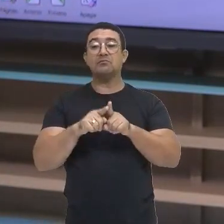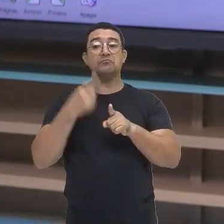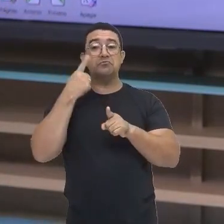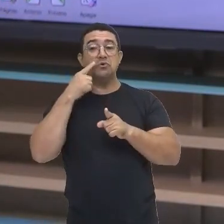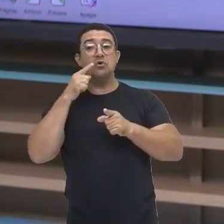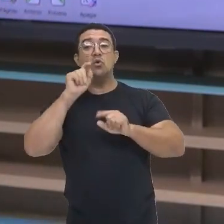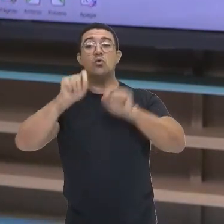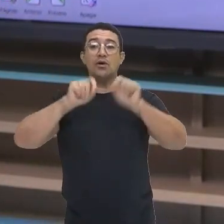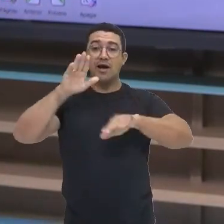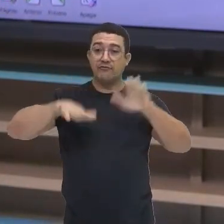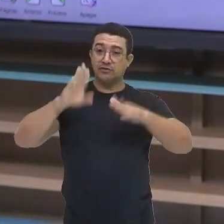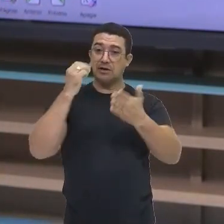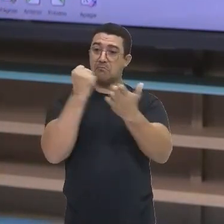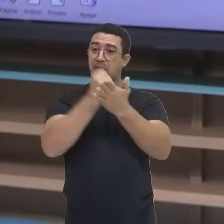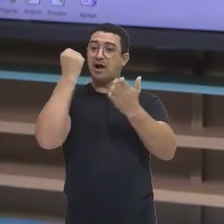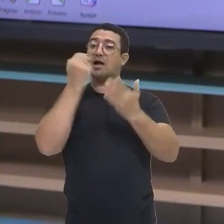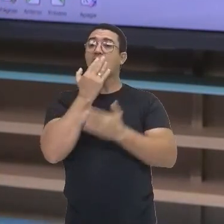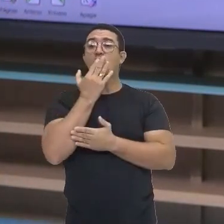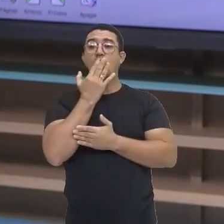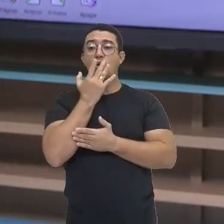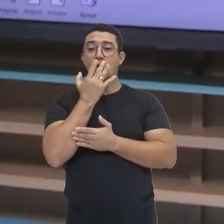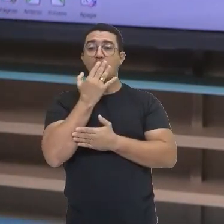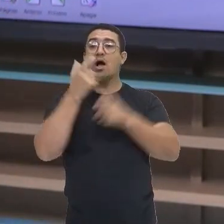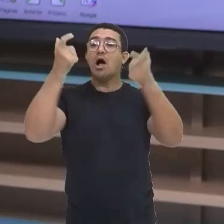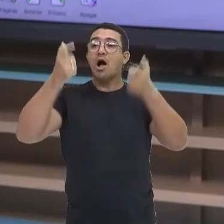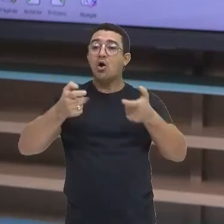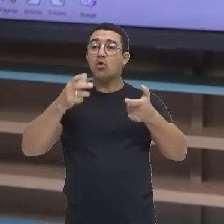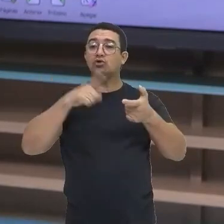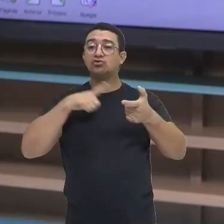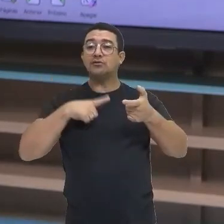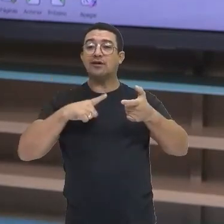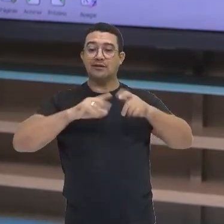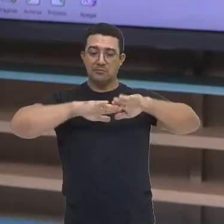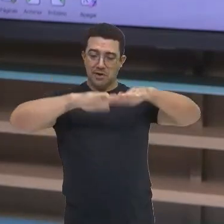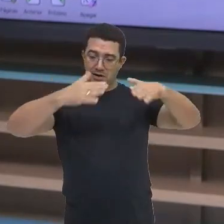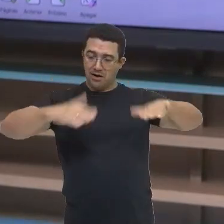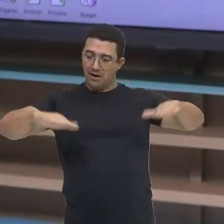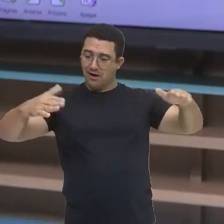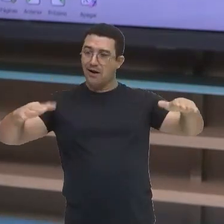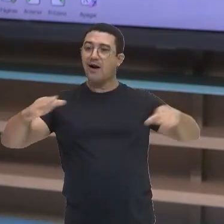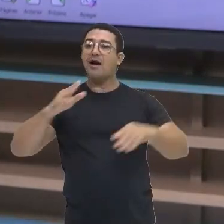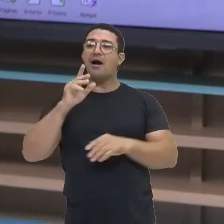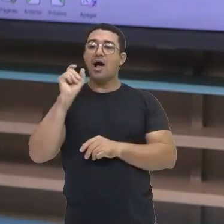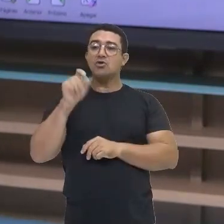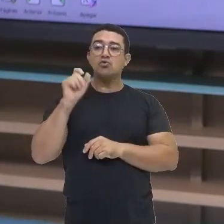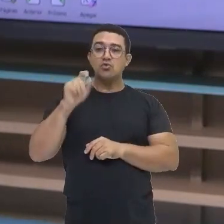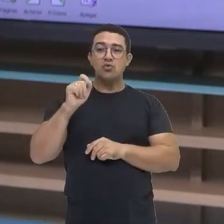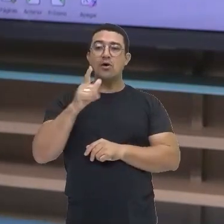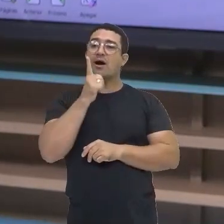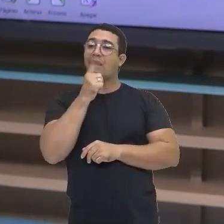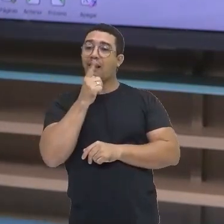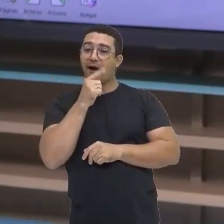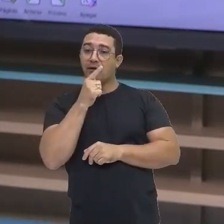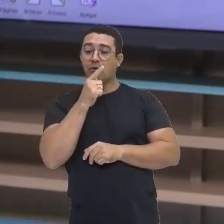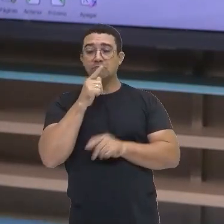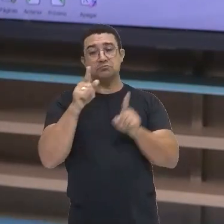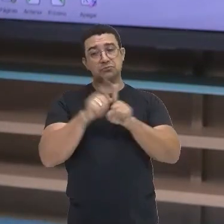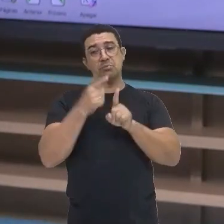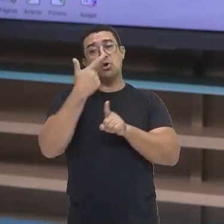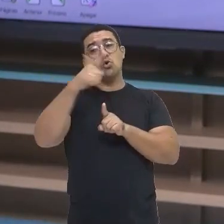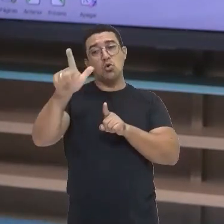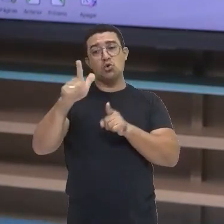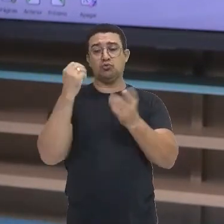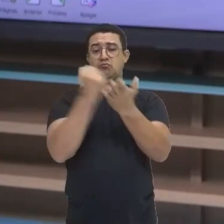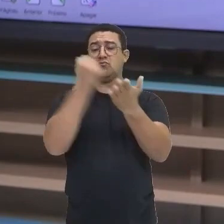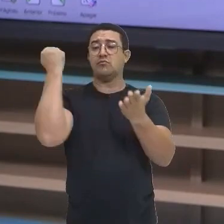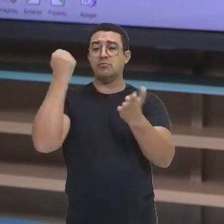que normalmente é marcado pela coloração azul, e outros eu preciso criar para abordar, para tratar de um fenômeno específico